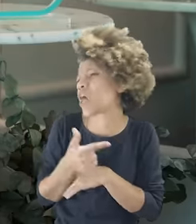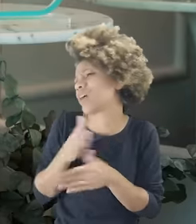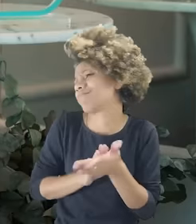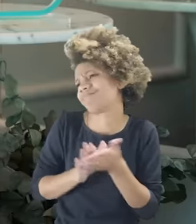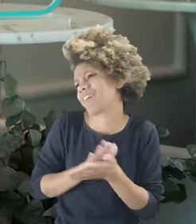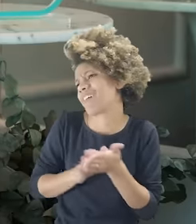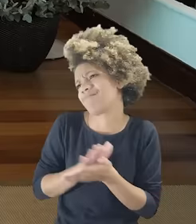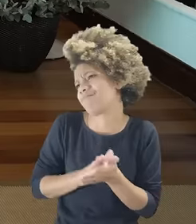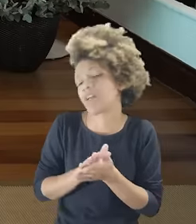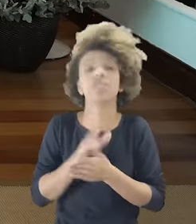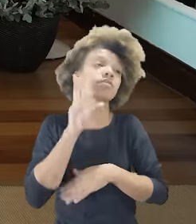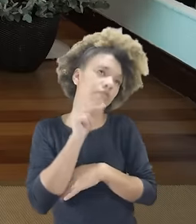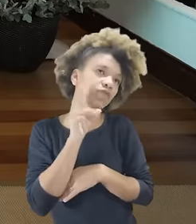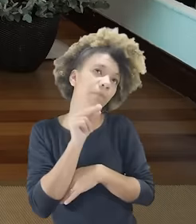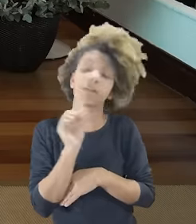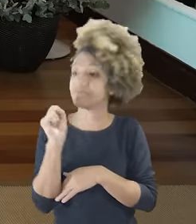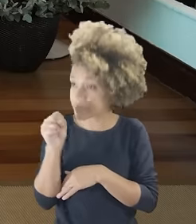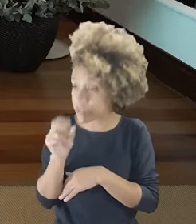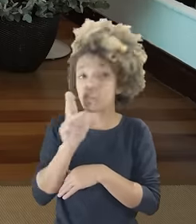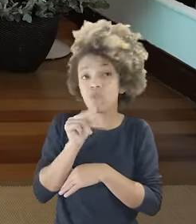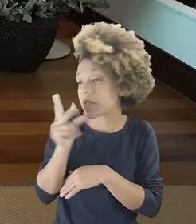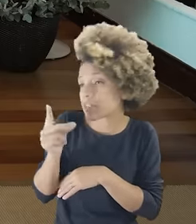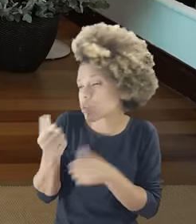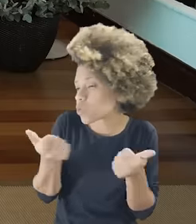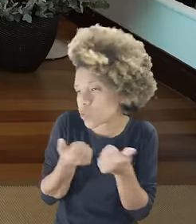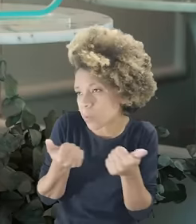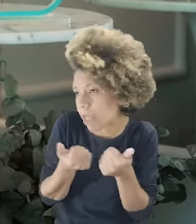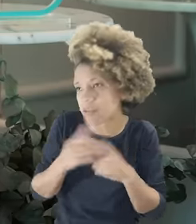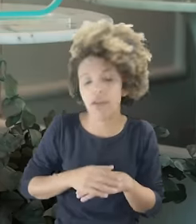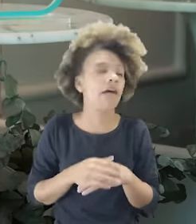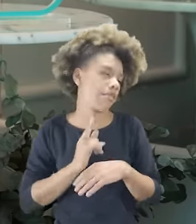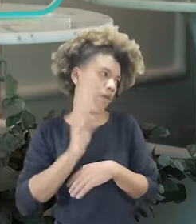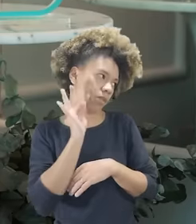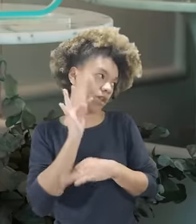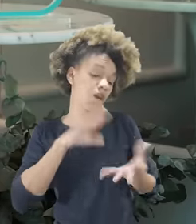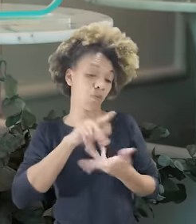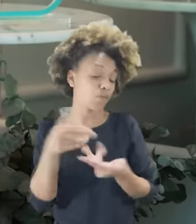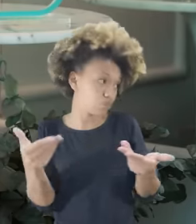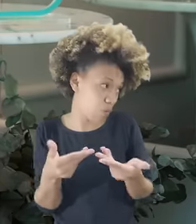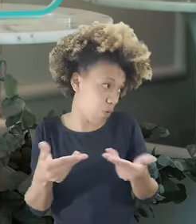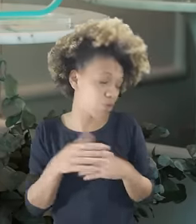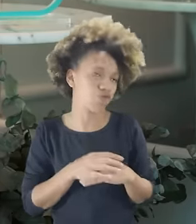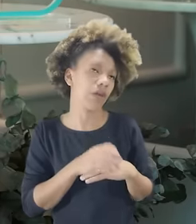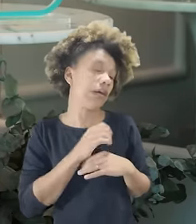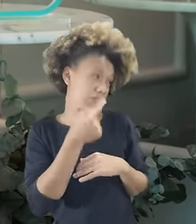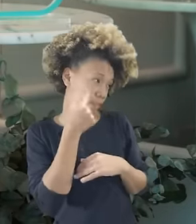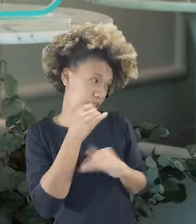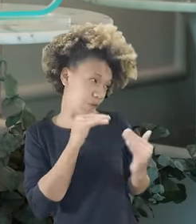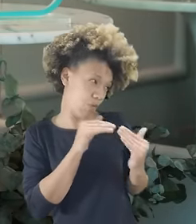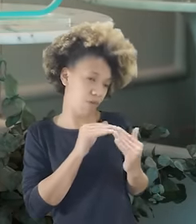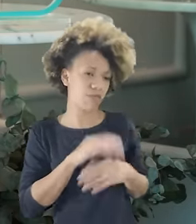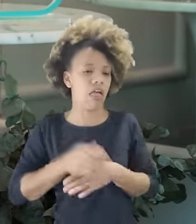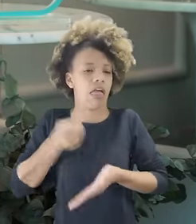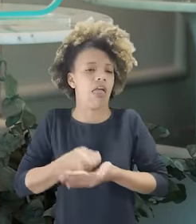nada seja um número dois e tá tudo bem a teoria que eu acho que o mundo hoje vê se concorda com a